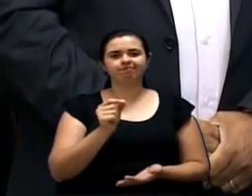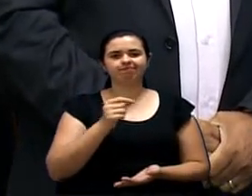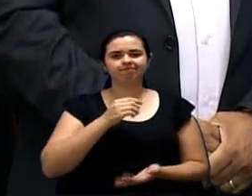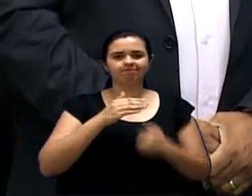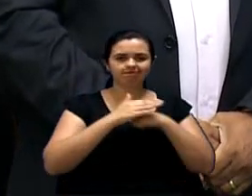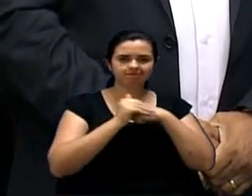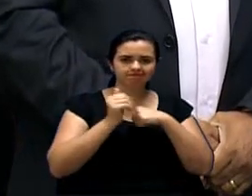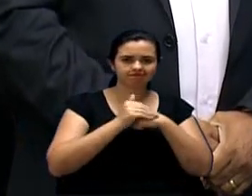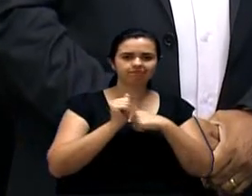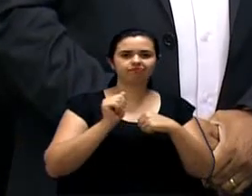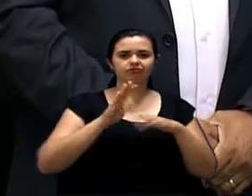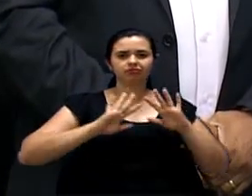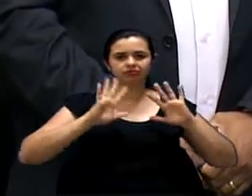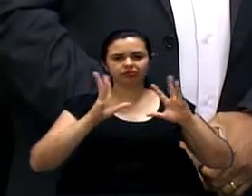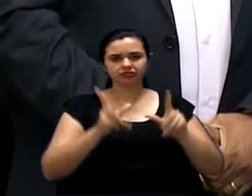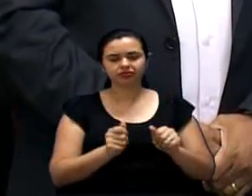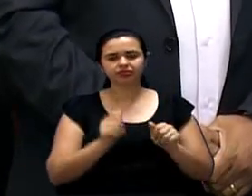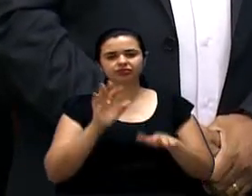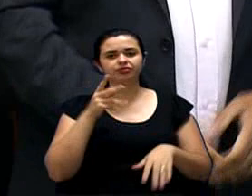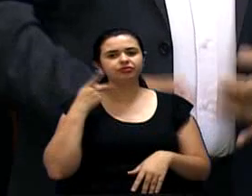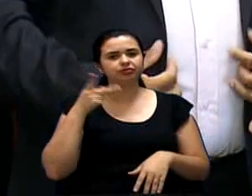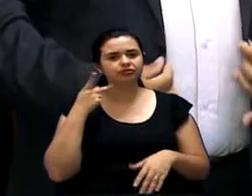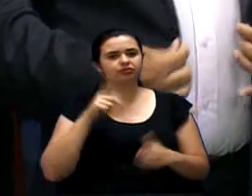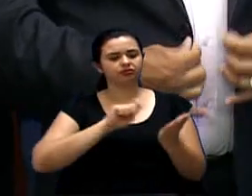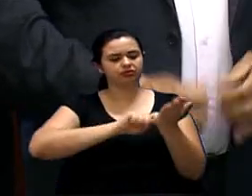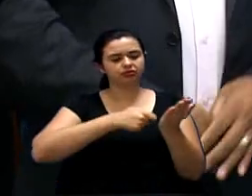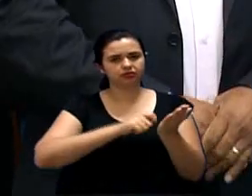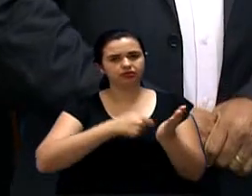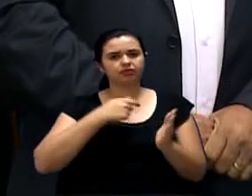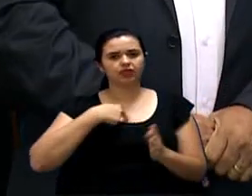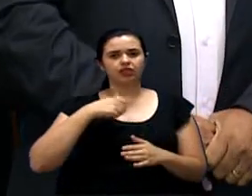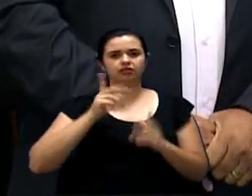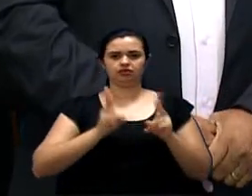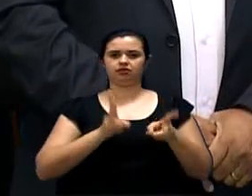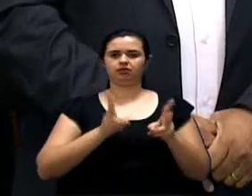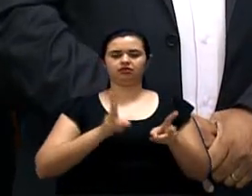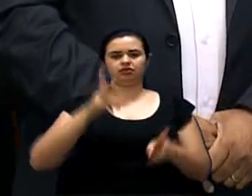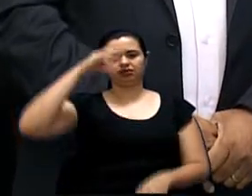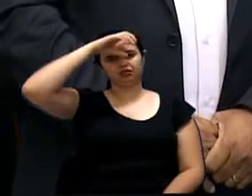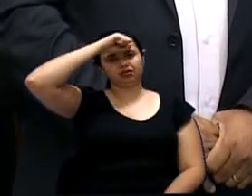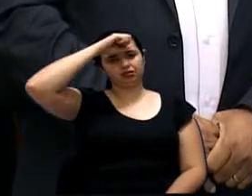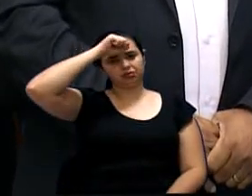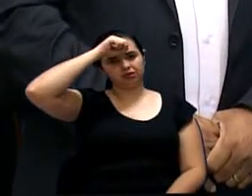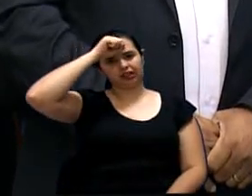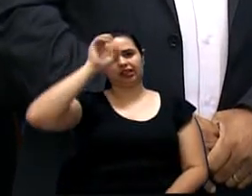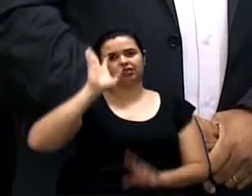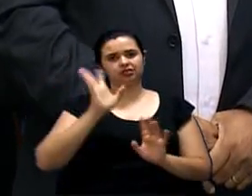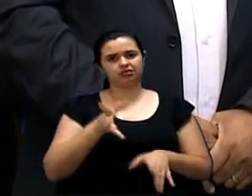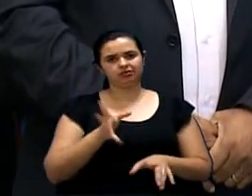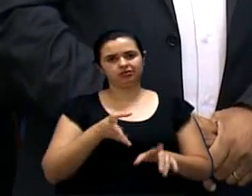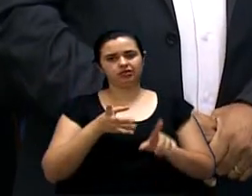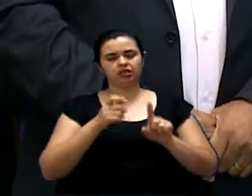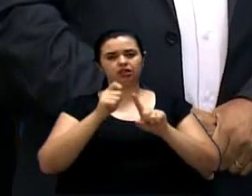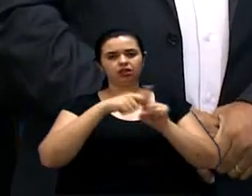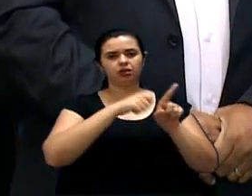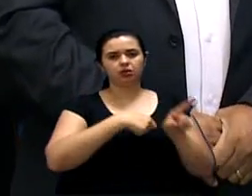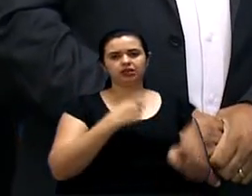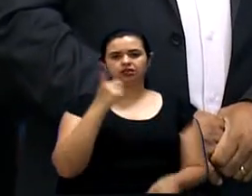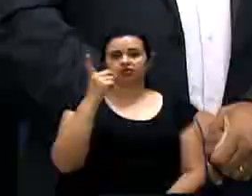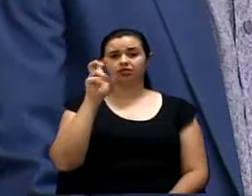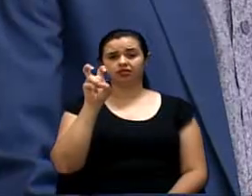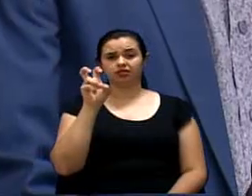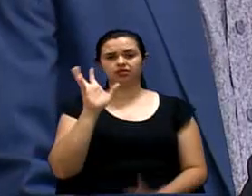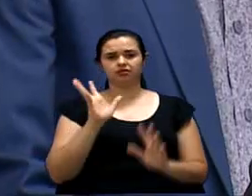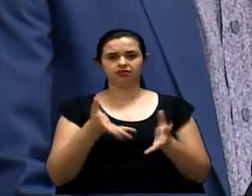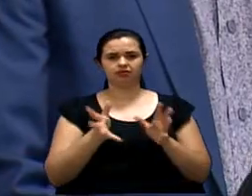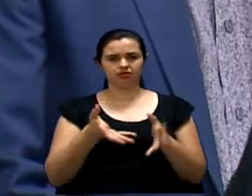aqui junto com vocês, né, a gente aprende cada dia, eu com os 15 meses aqui, eu estou junto aqui no nosso Legislativo